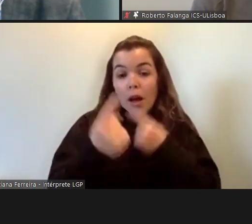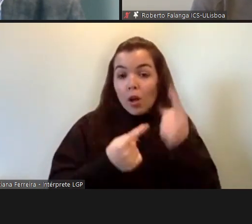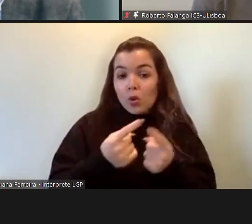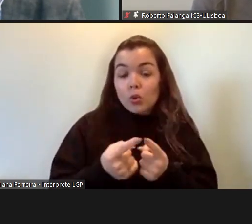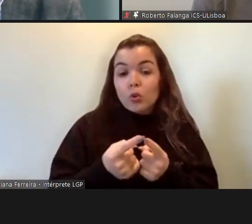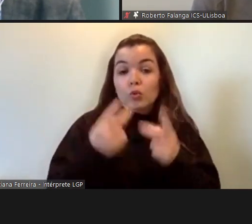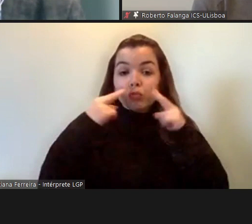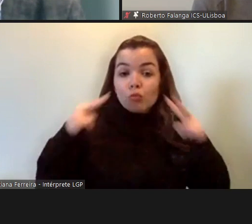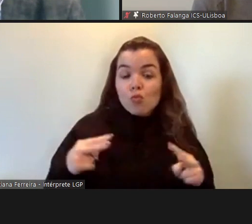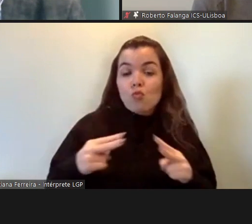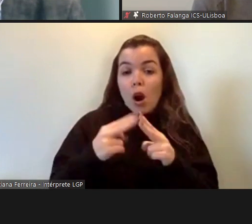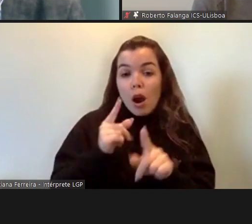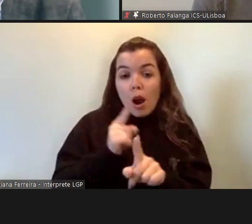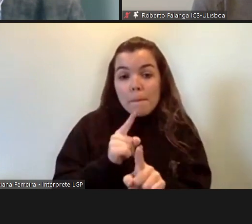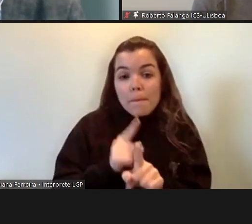mesmo